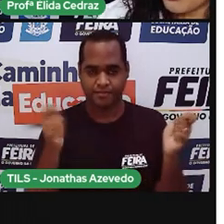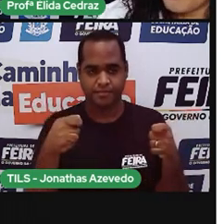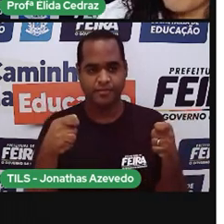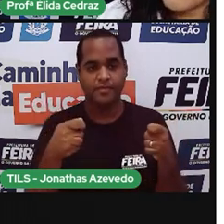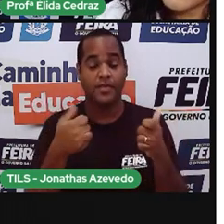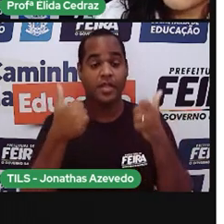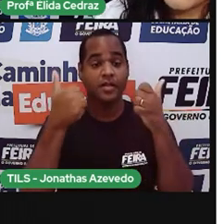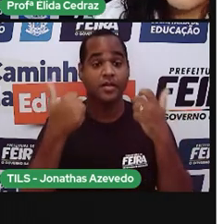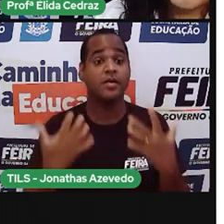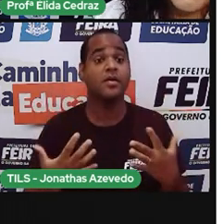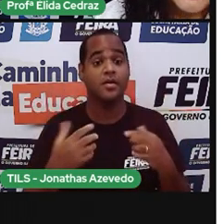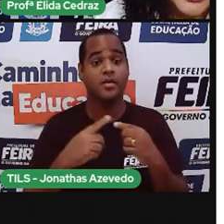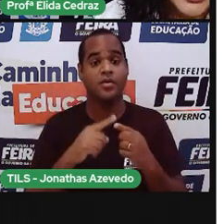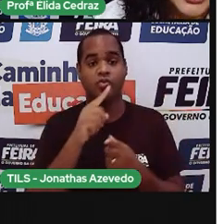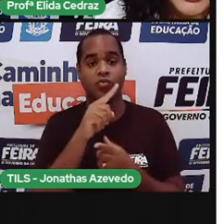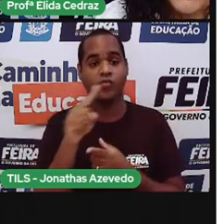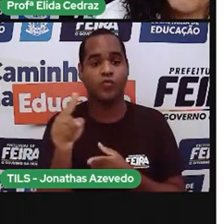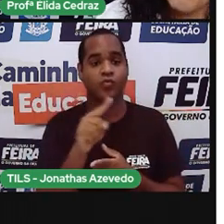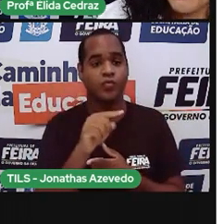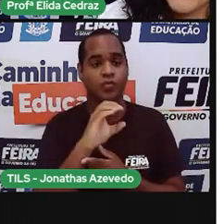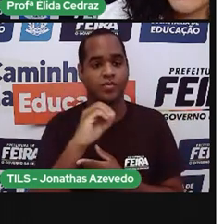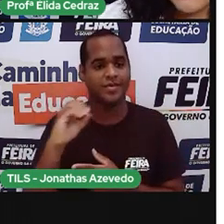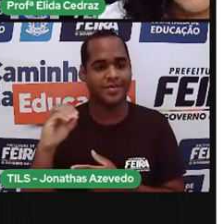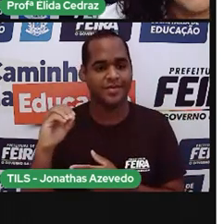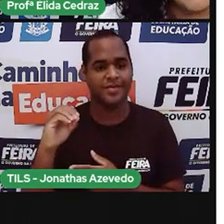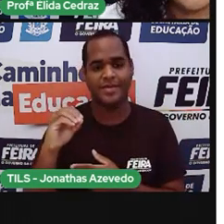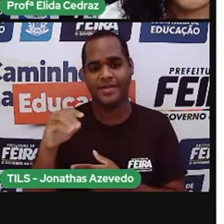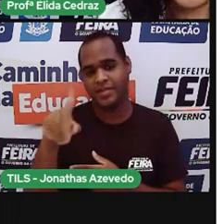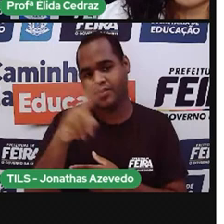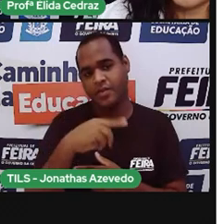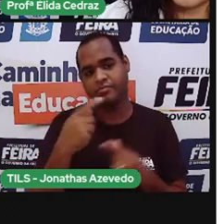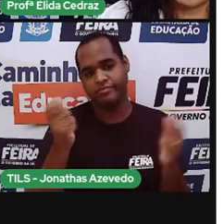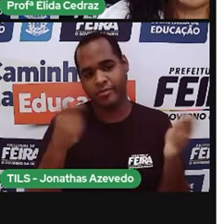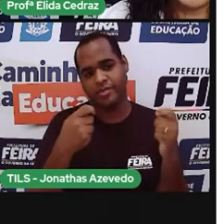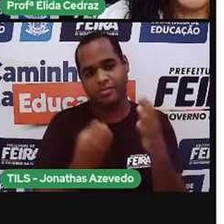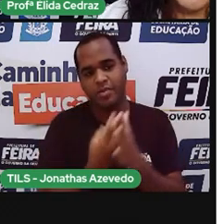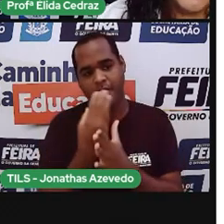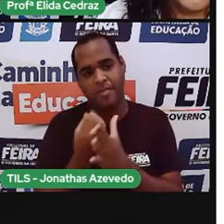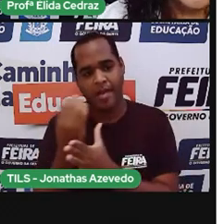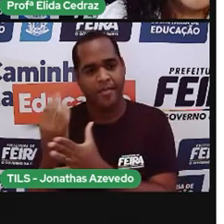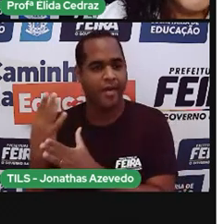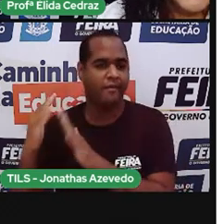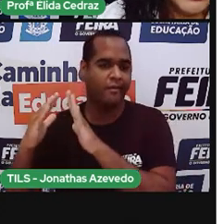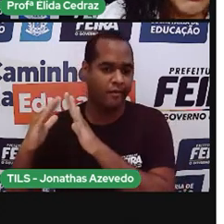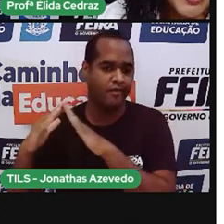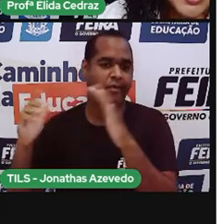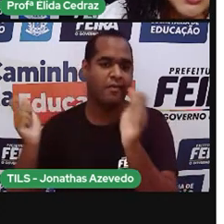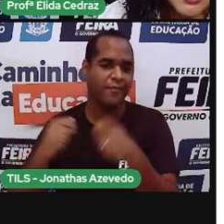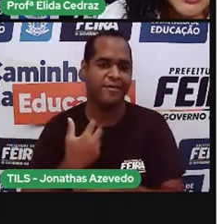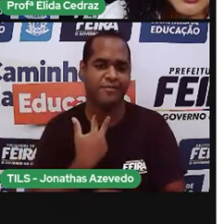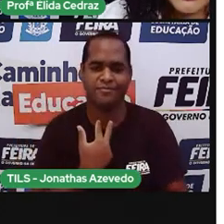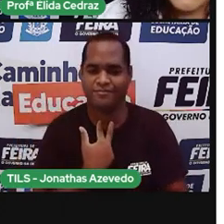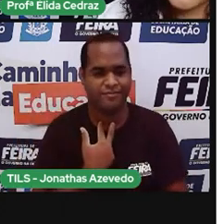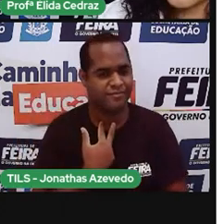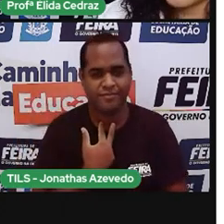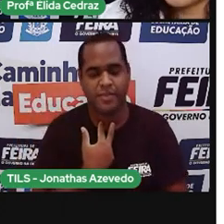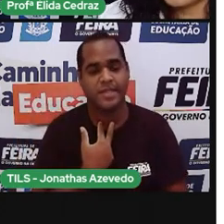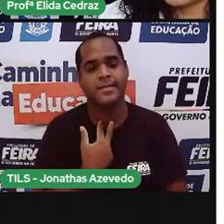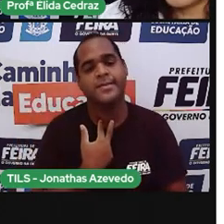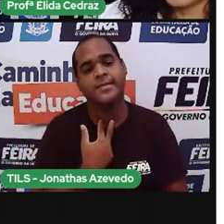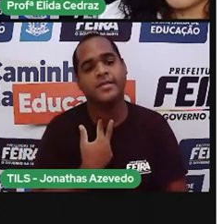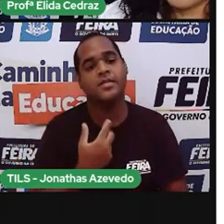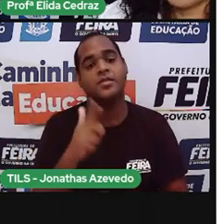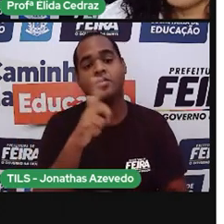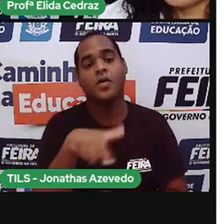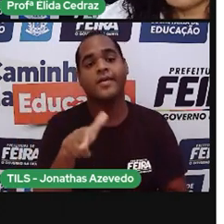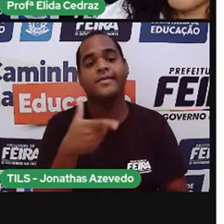zoológico, e que a gente não pode criar, né, domesticar animais silvestres. Se a gente